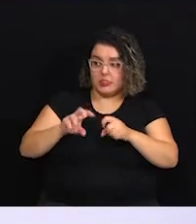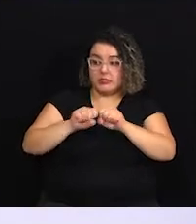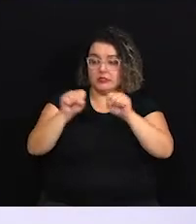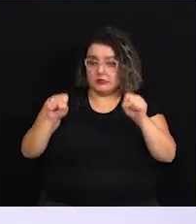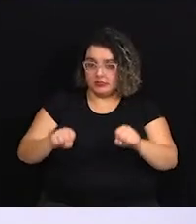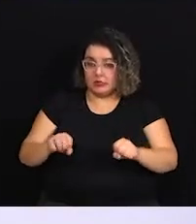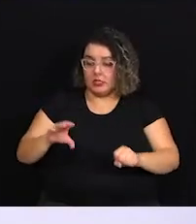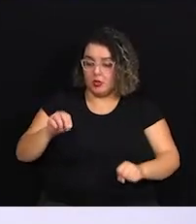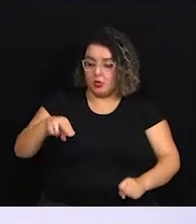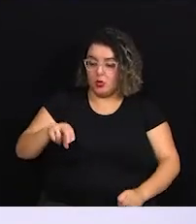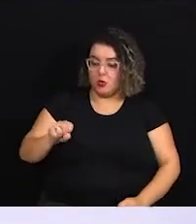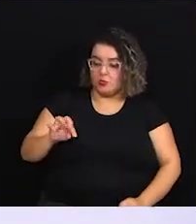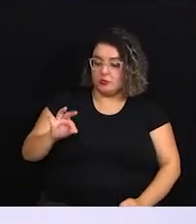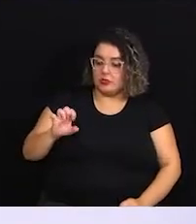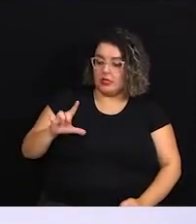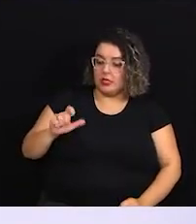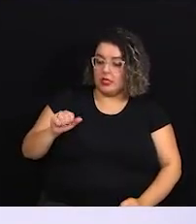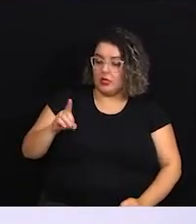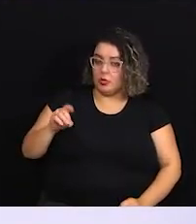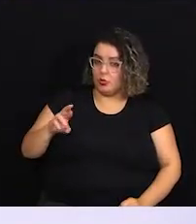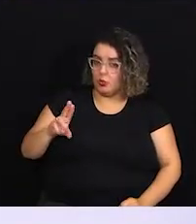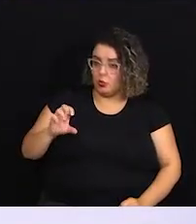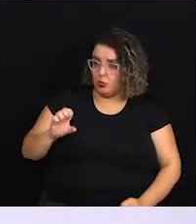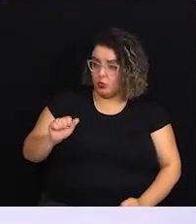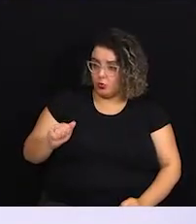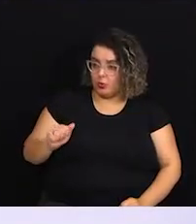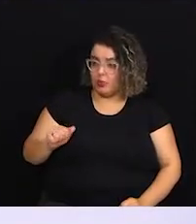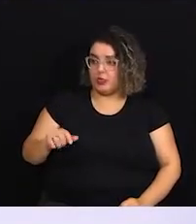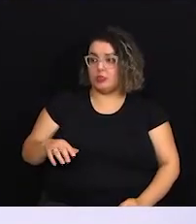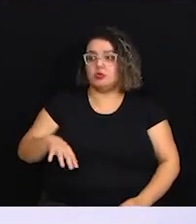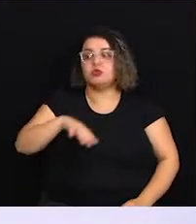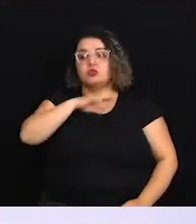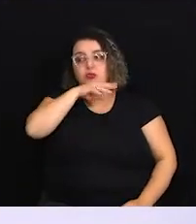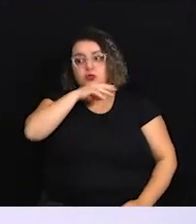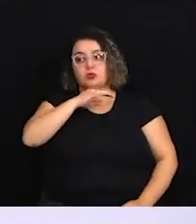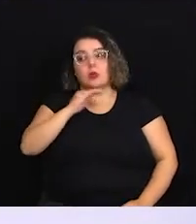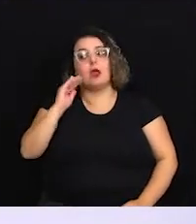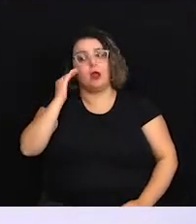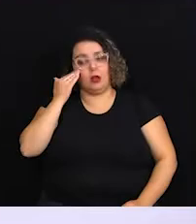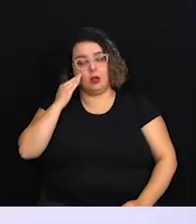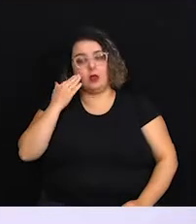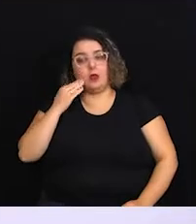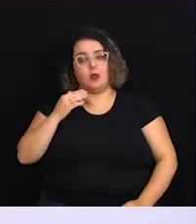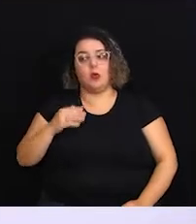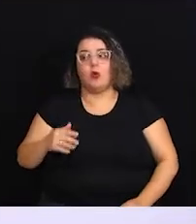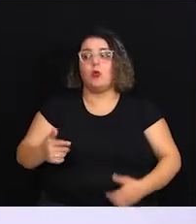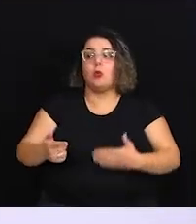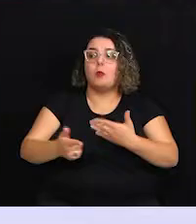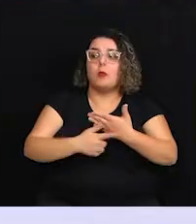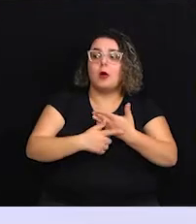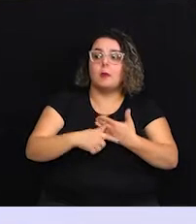veterinária sistêmica e consteladora de animais, ajuda a entender também qual é o verdadeiro papel do